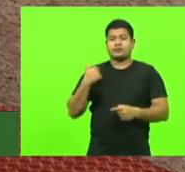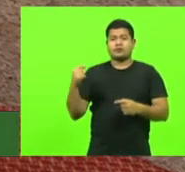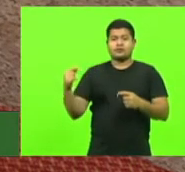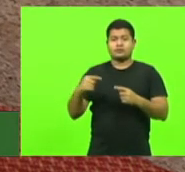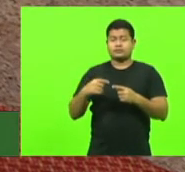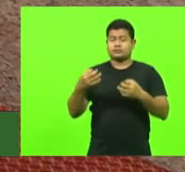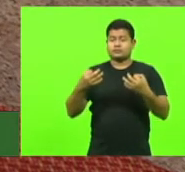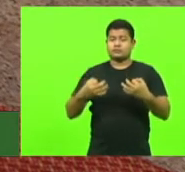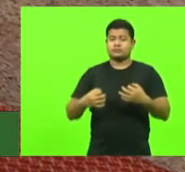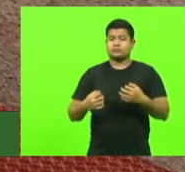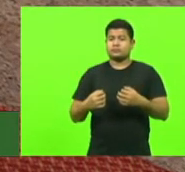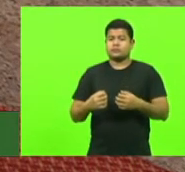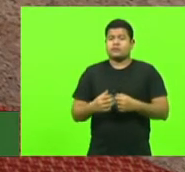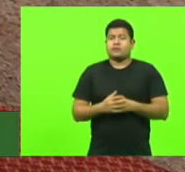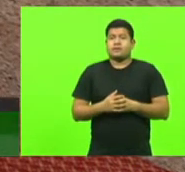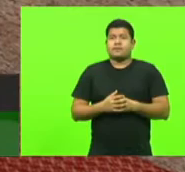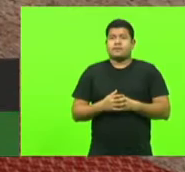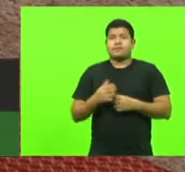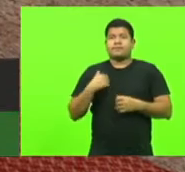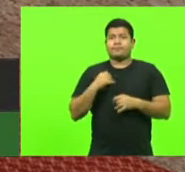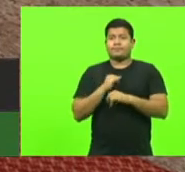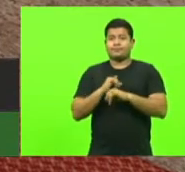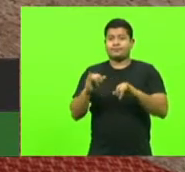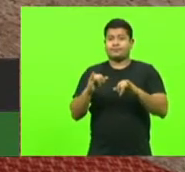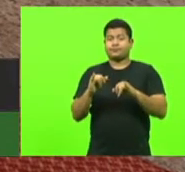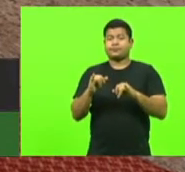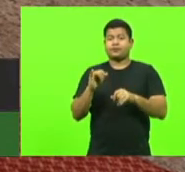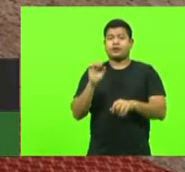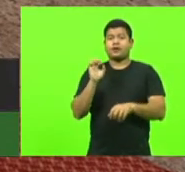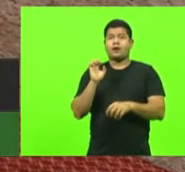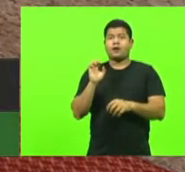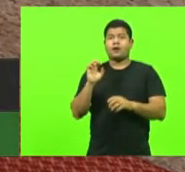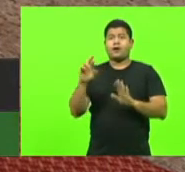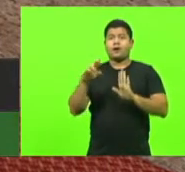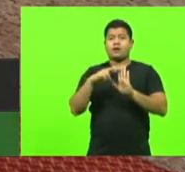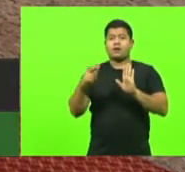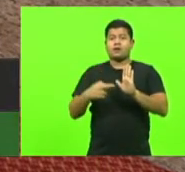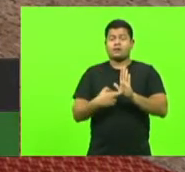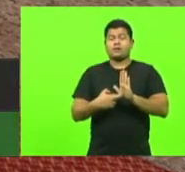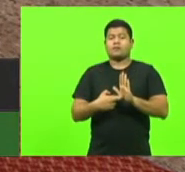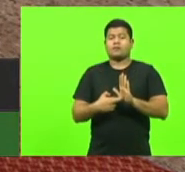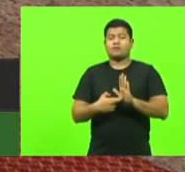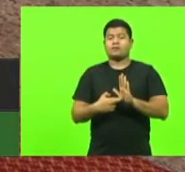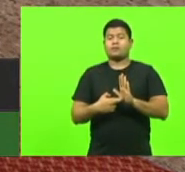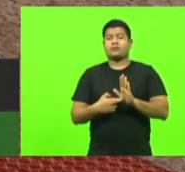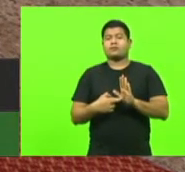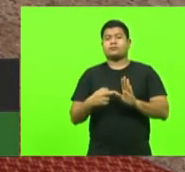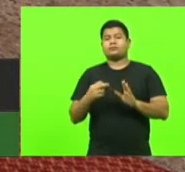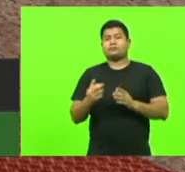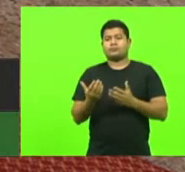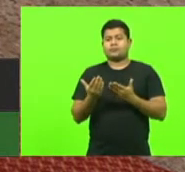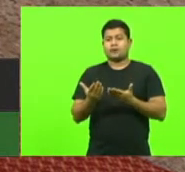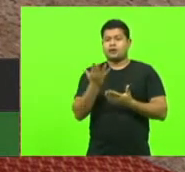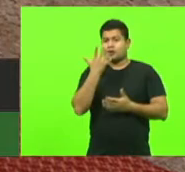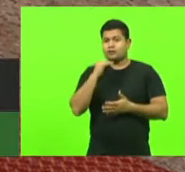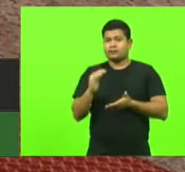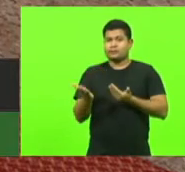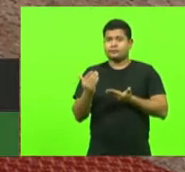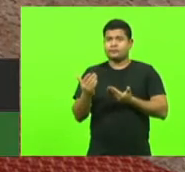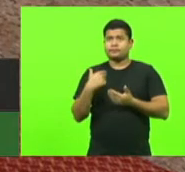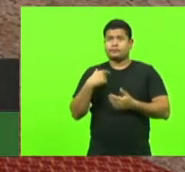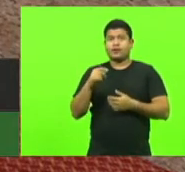E reporta o deputado ao Estatuto da Criança e Adolescente. Claro, é um instrumento fantástico, mas não está